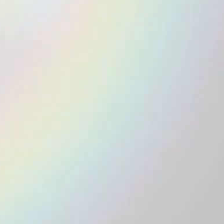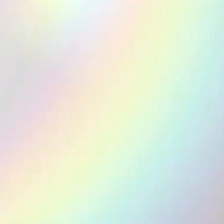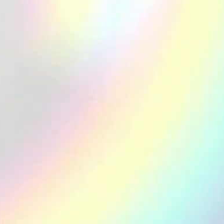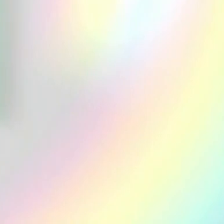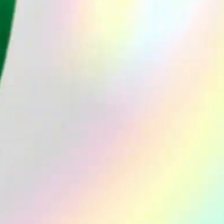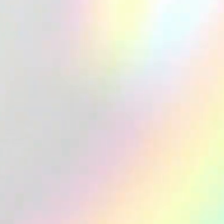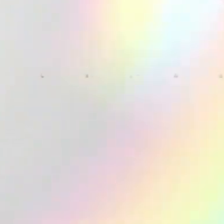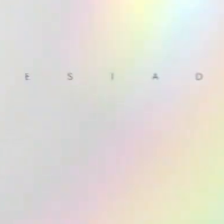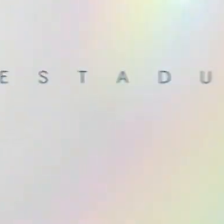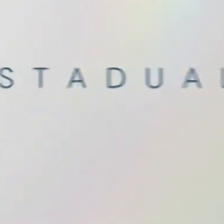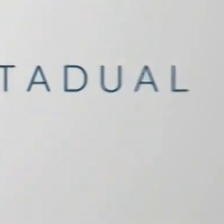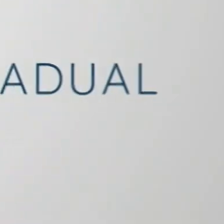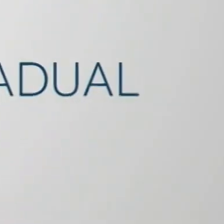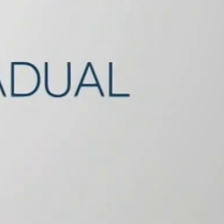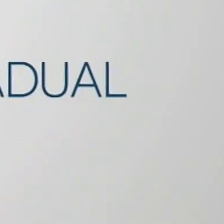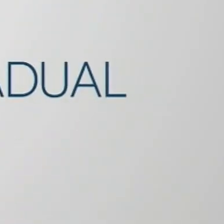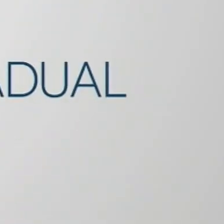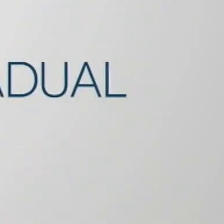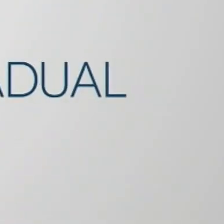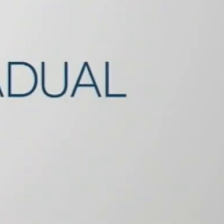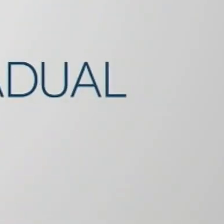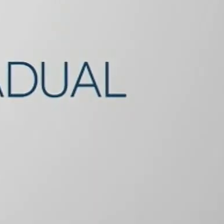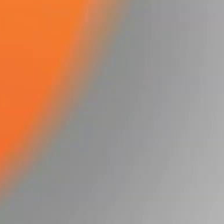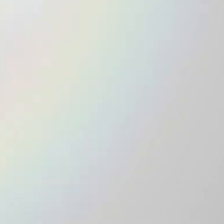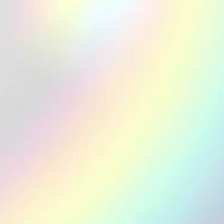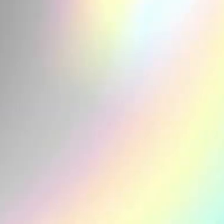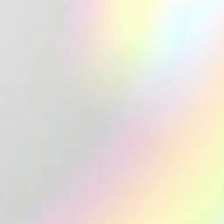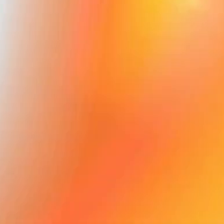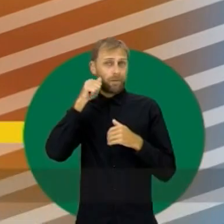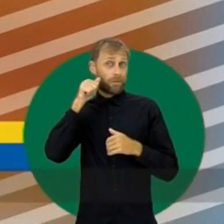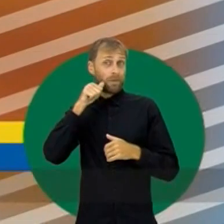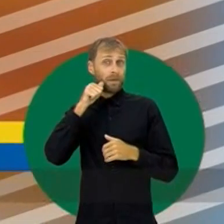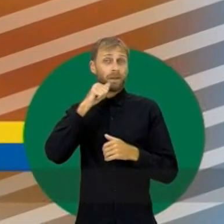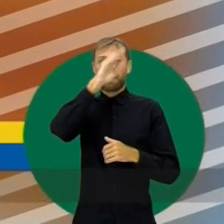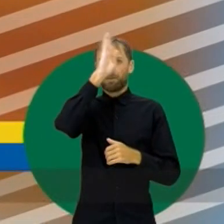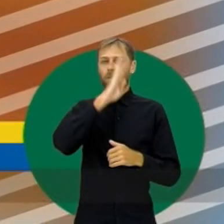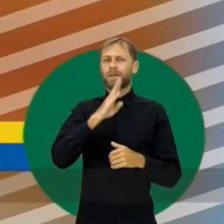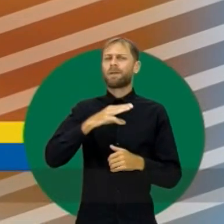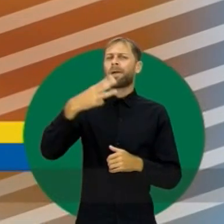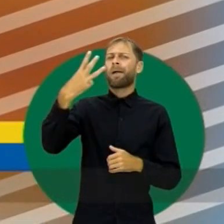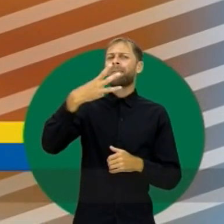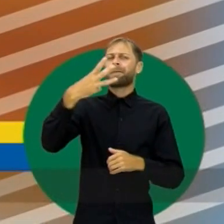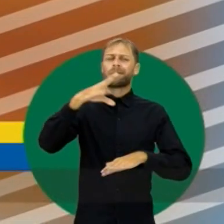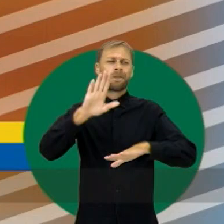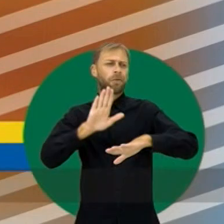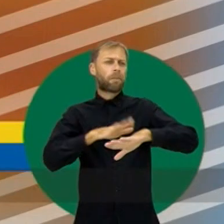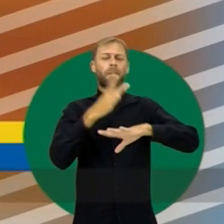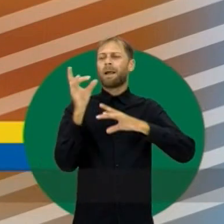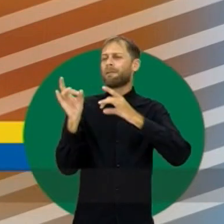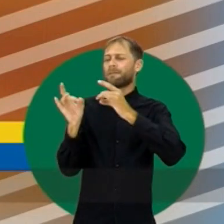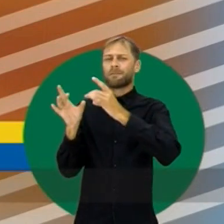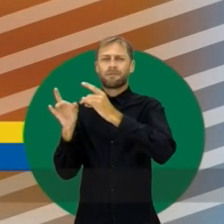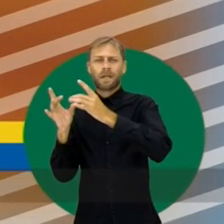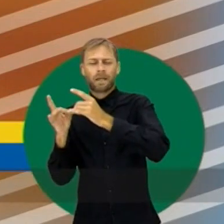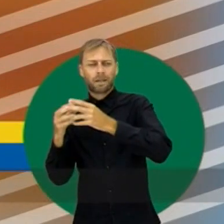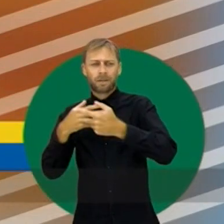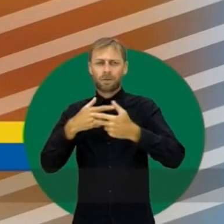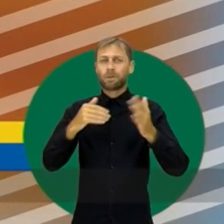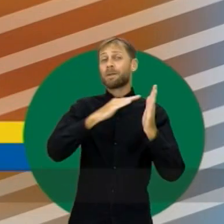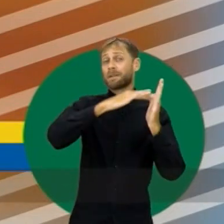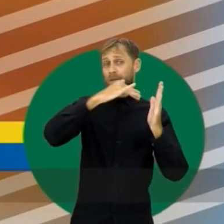Candidatos a deputado estadual da Federação, PSDB Cidadania. O Brasil é o terceiro maior mercado na área da beleza no mundo.